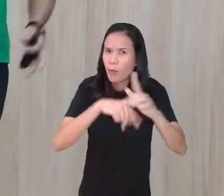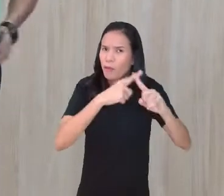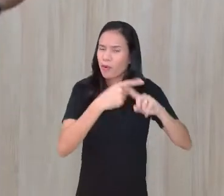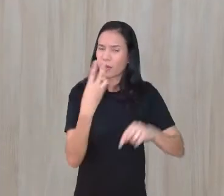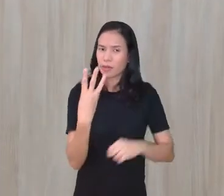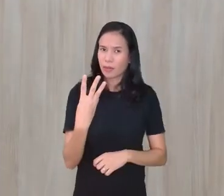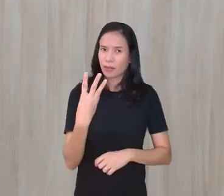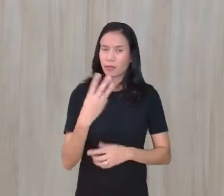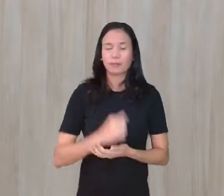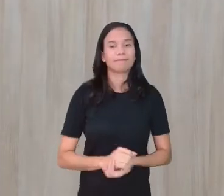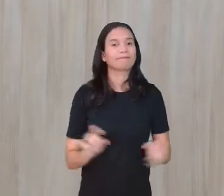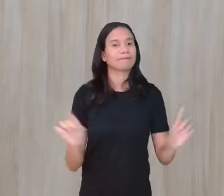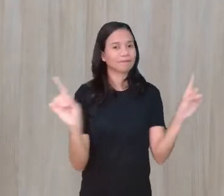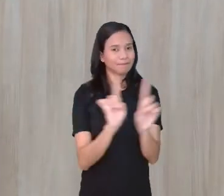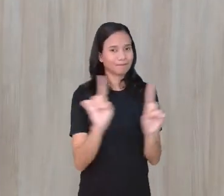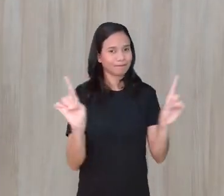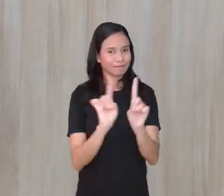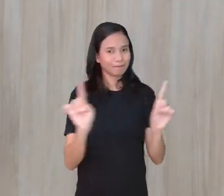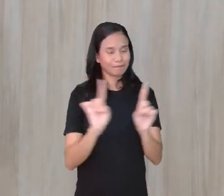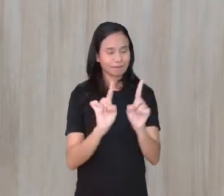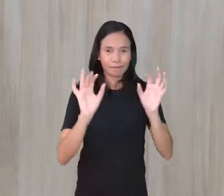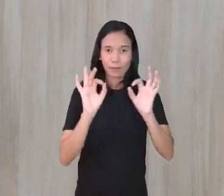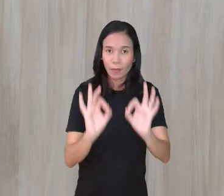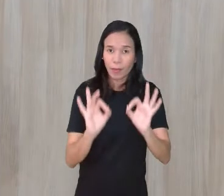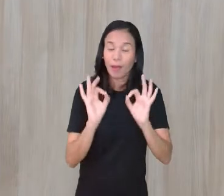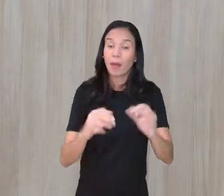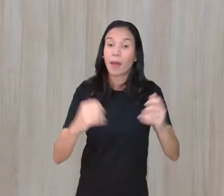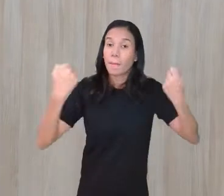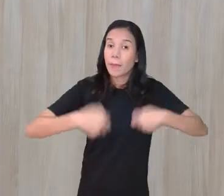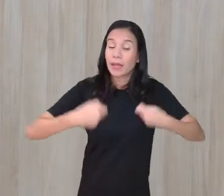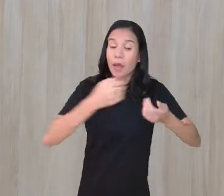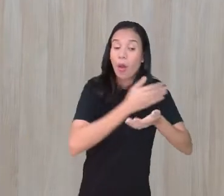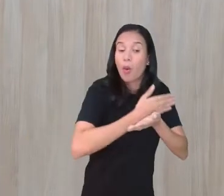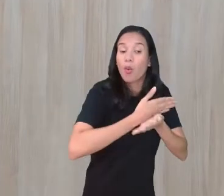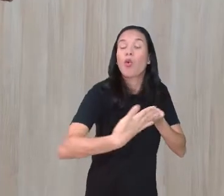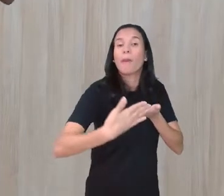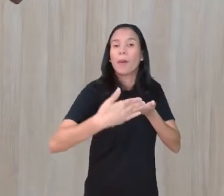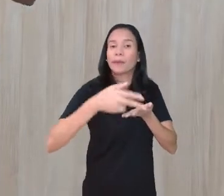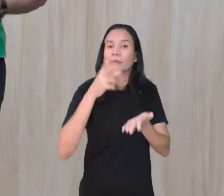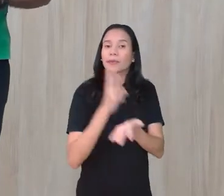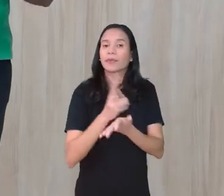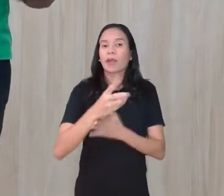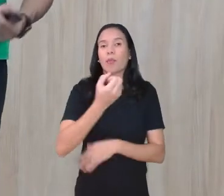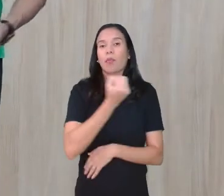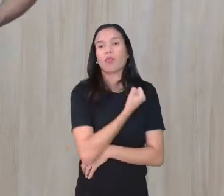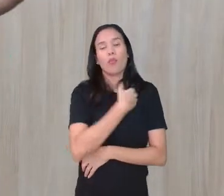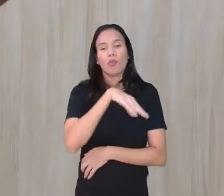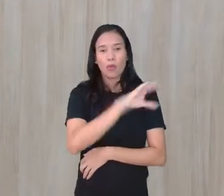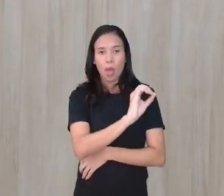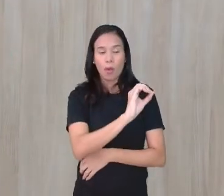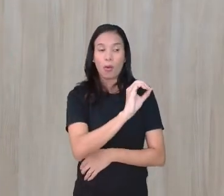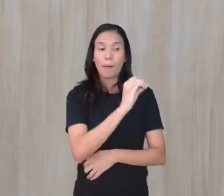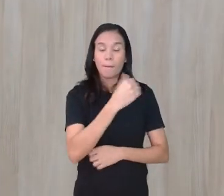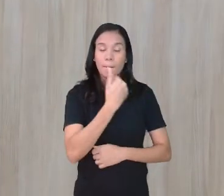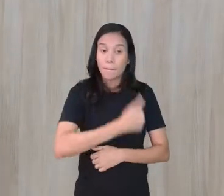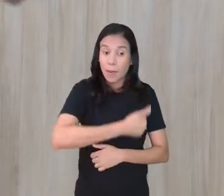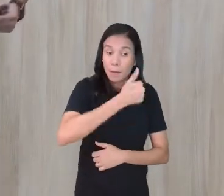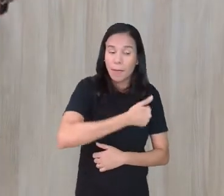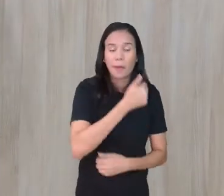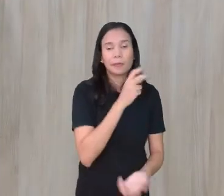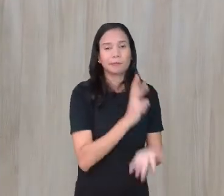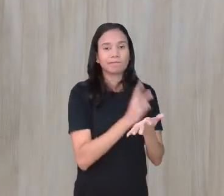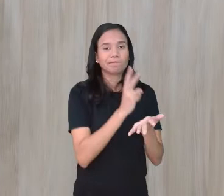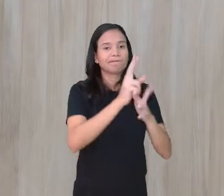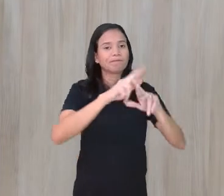de 3? Não, certo? A gente tem que começar aí sempre pelo 0, tá? E a ideia